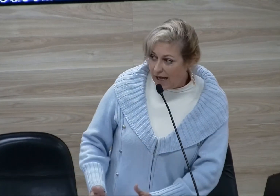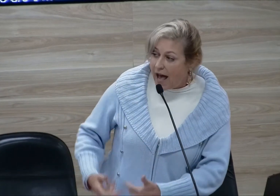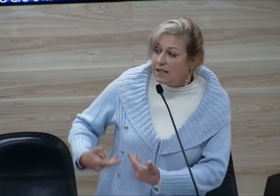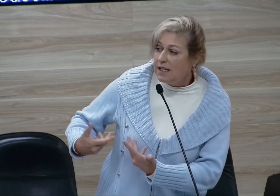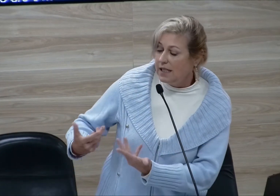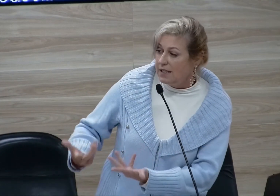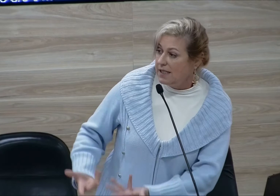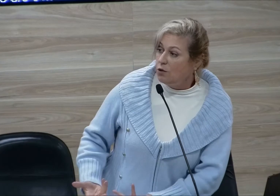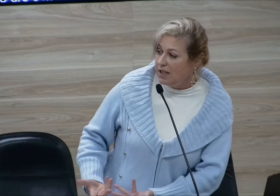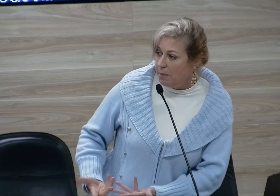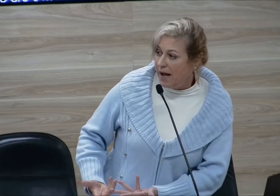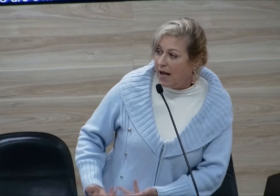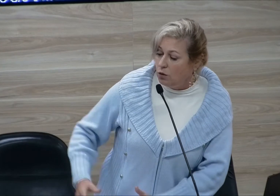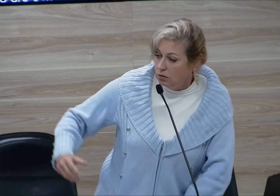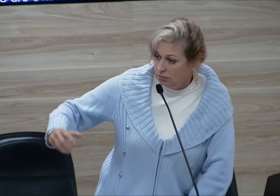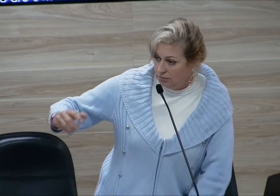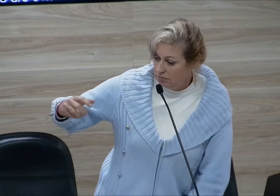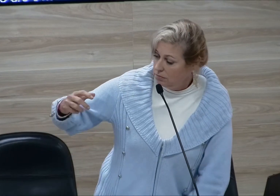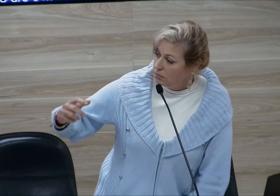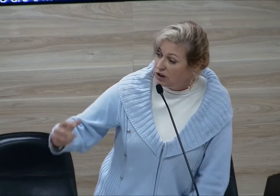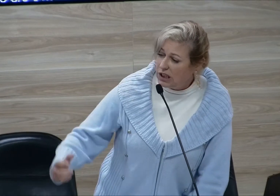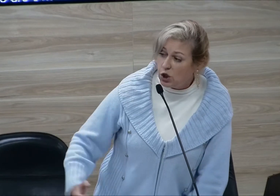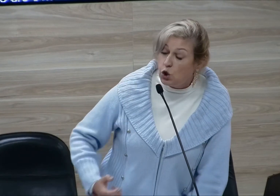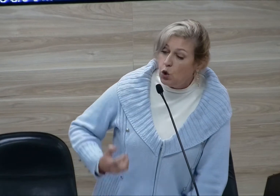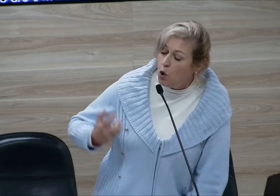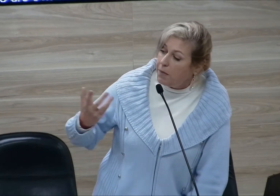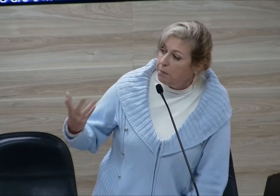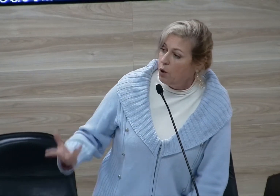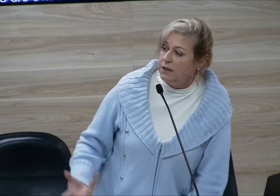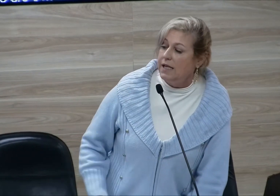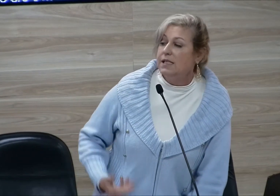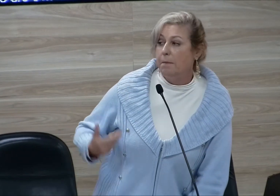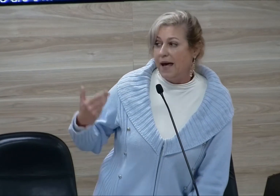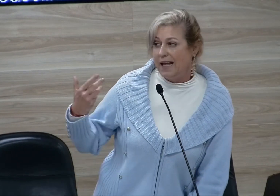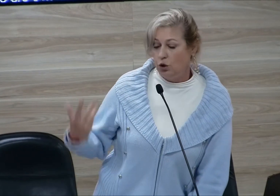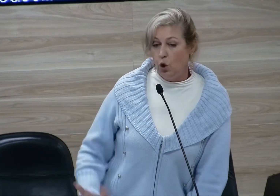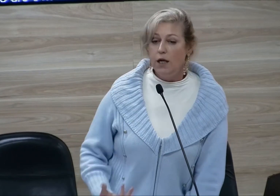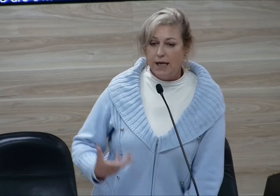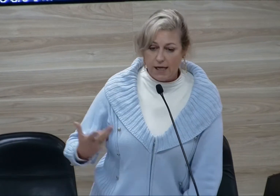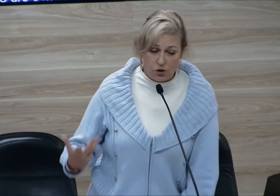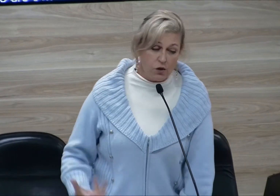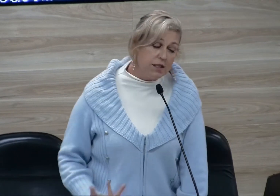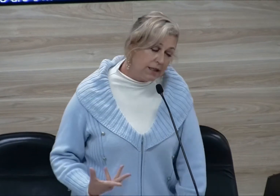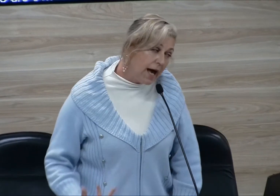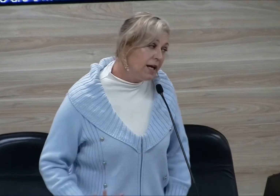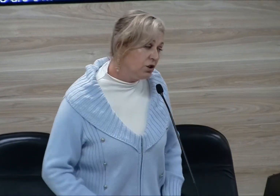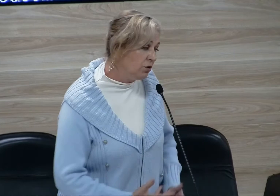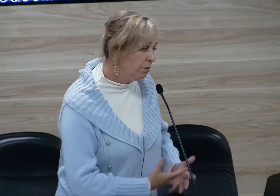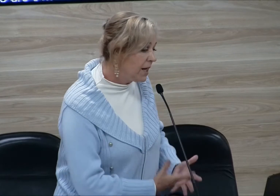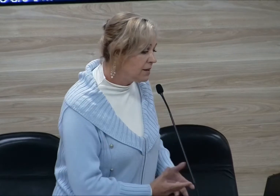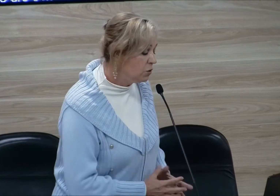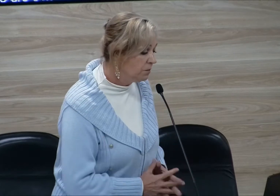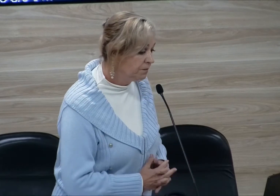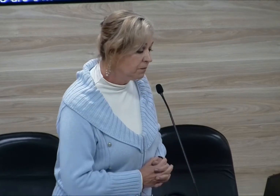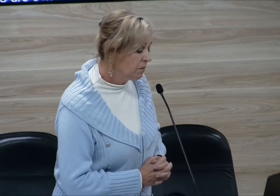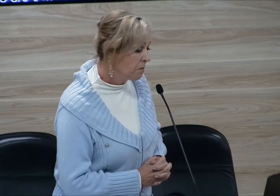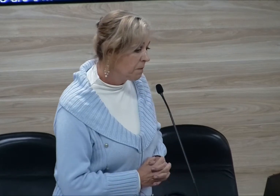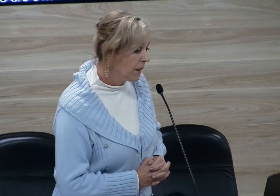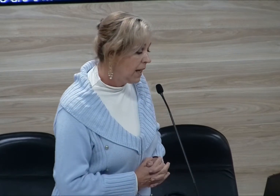Eles trazem em seu trabalho de suma importância para toda a sociedade do